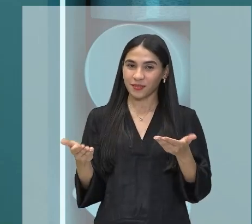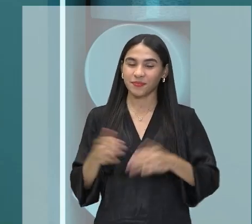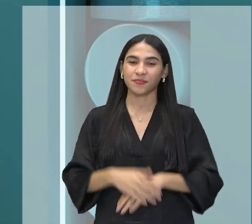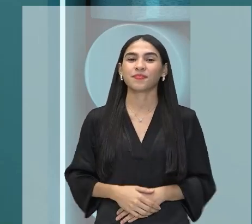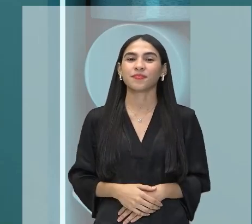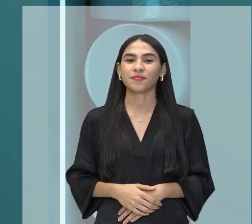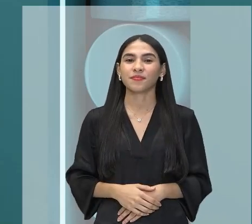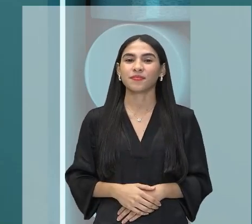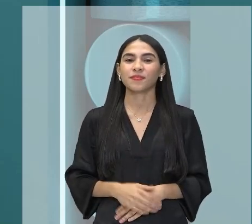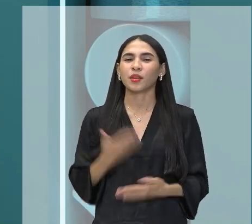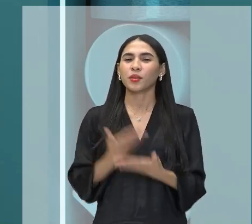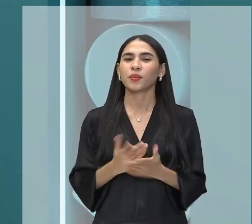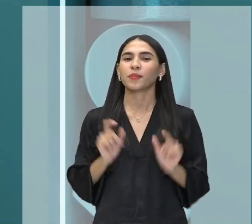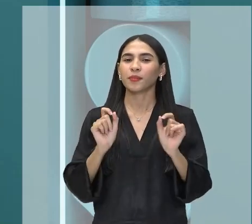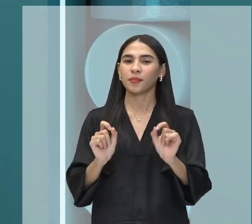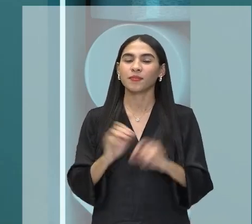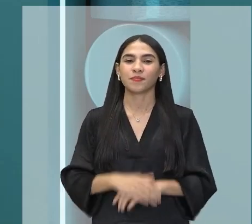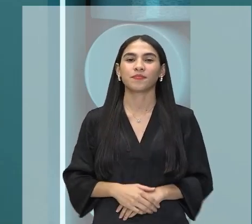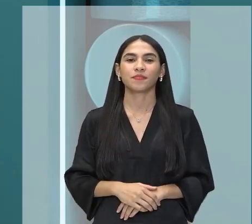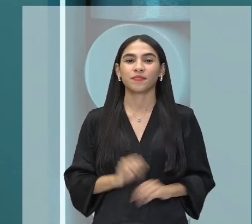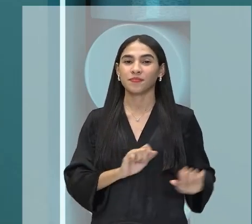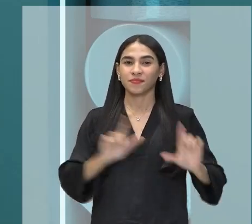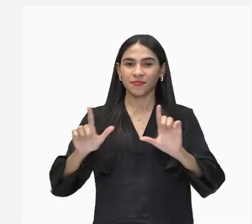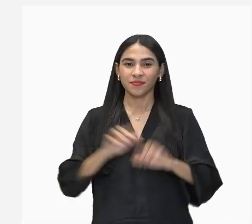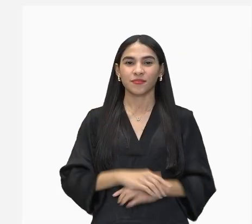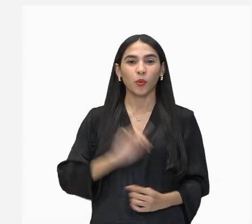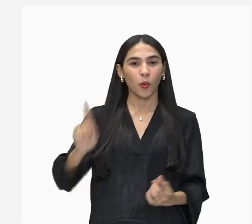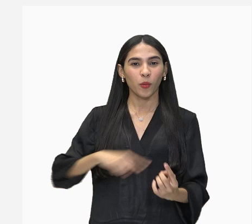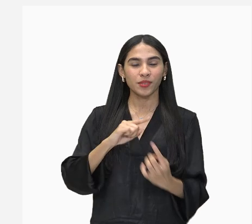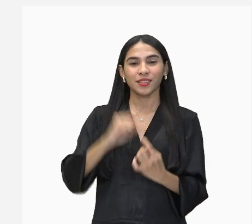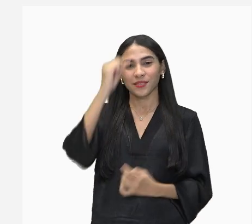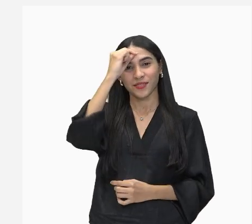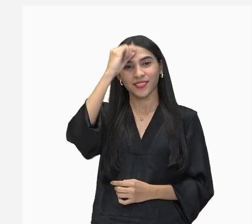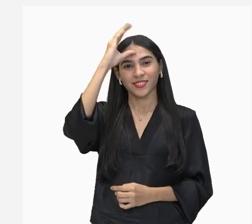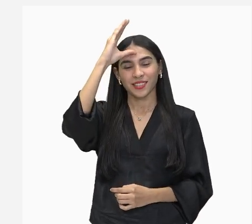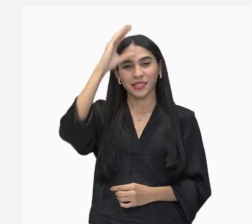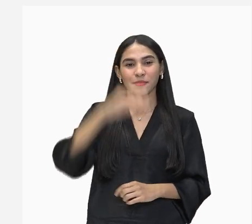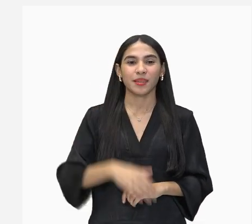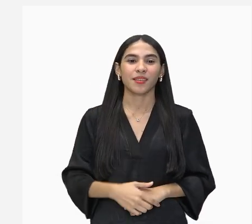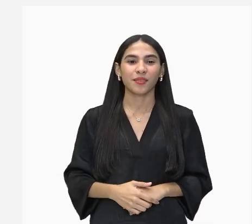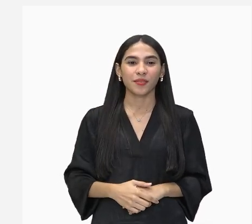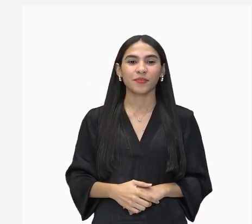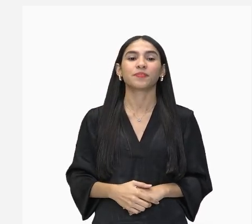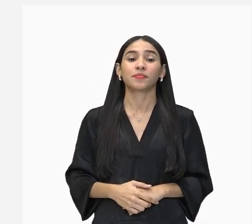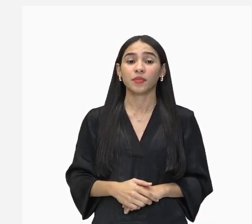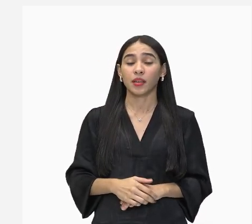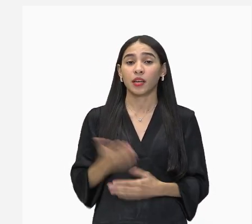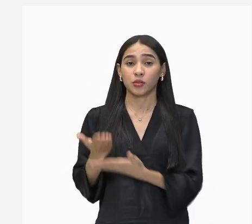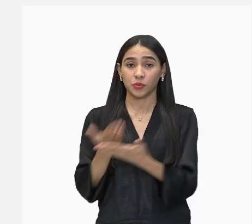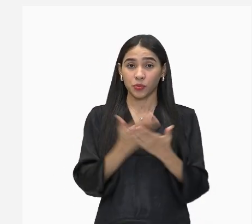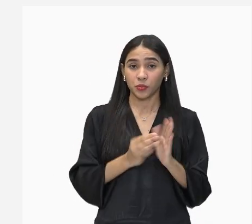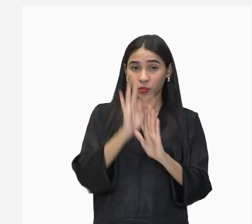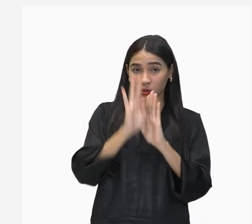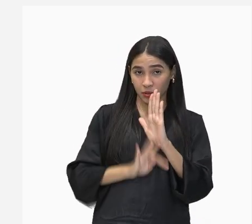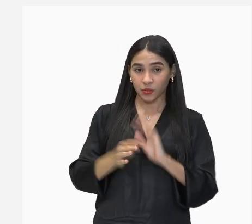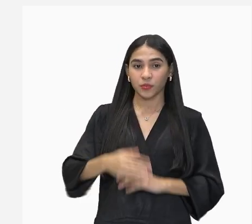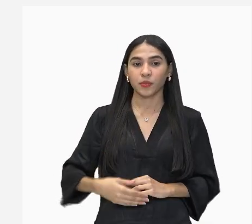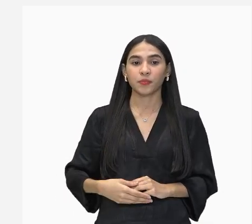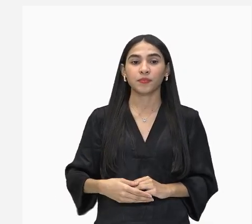momento. O que vamos aprender? Então, na tela, nosso objeto de conhecimento, estudos